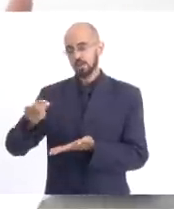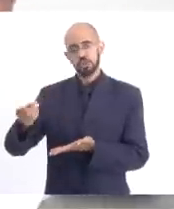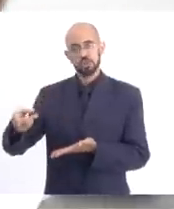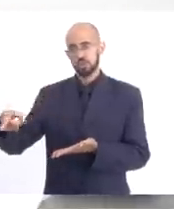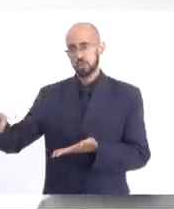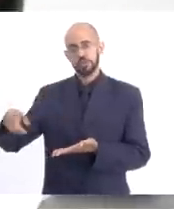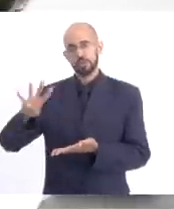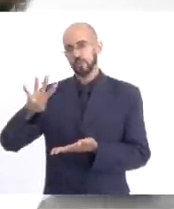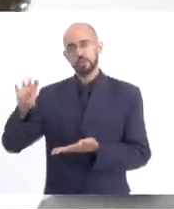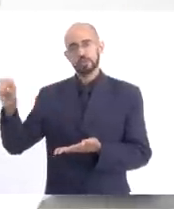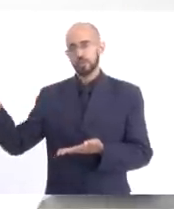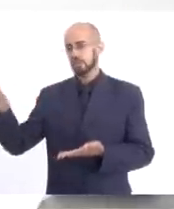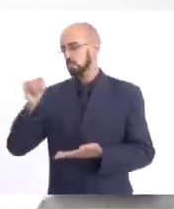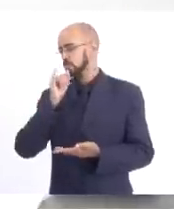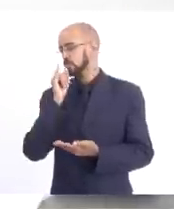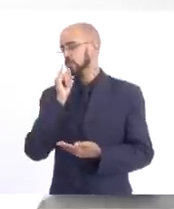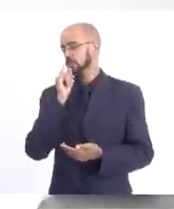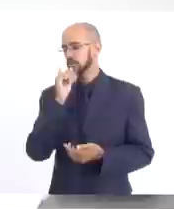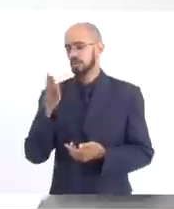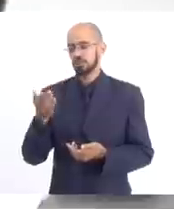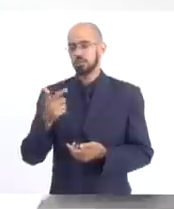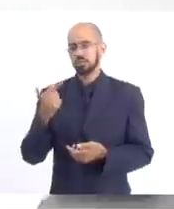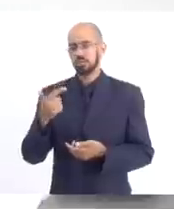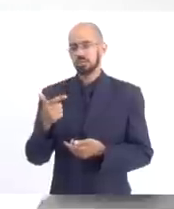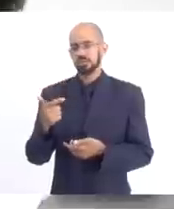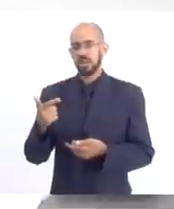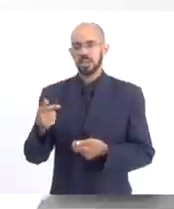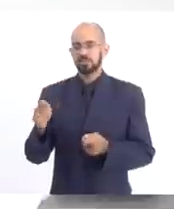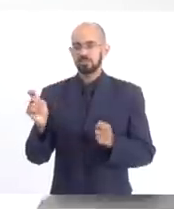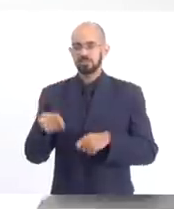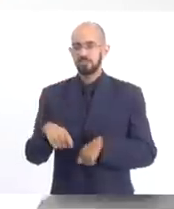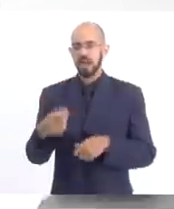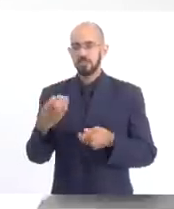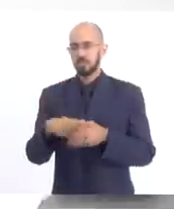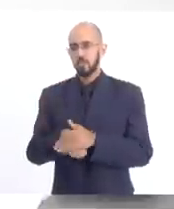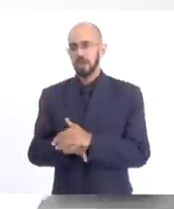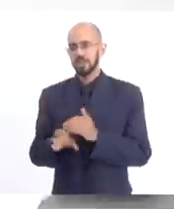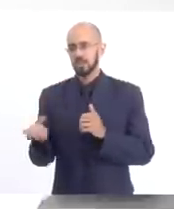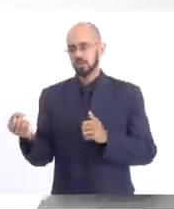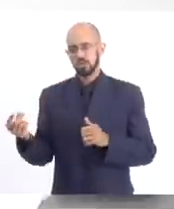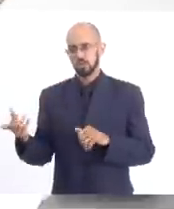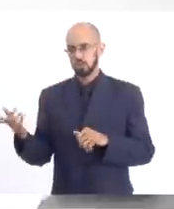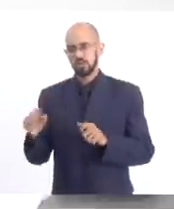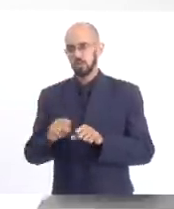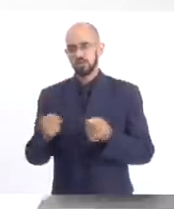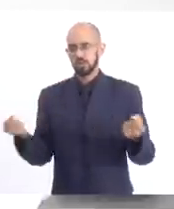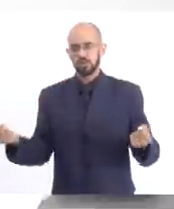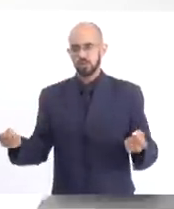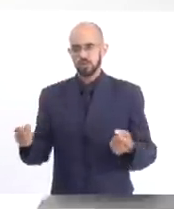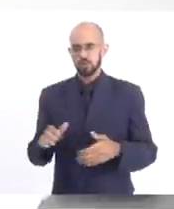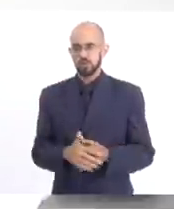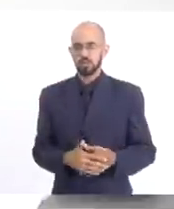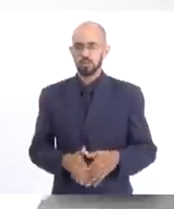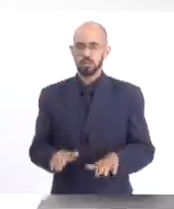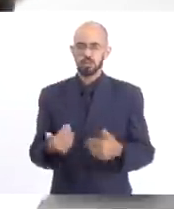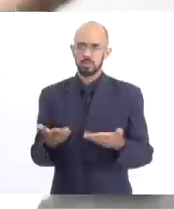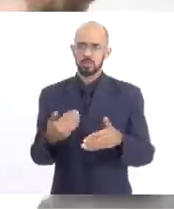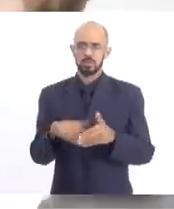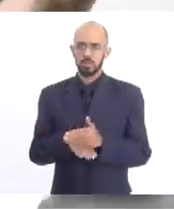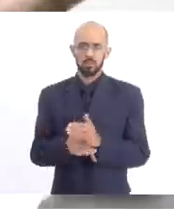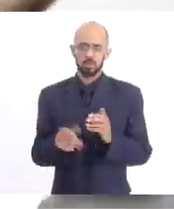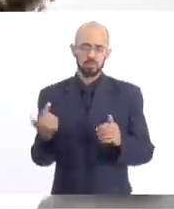né, para administrar. Não existe capitalizar, guardar dinheiro. Não existe isso. Então, esse fundo